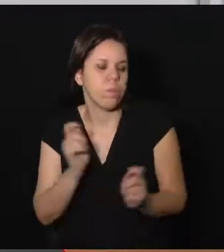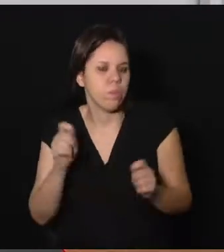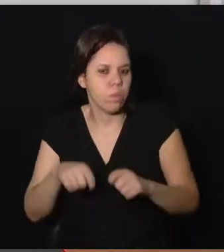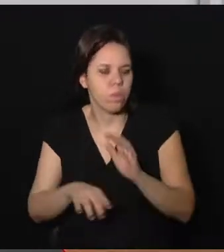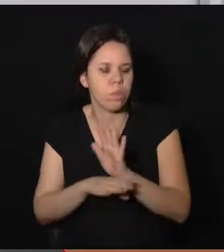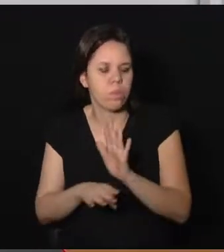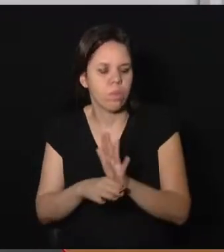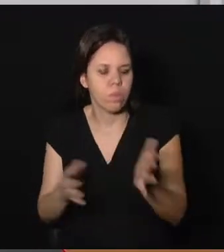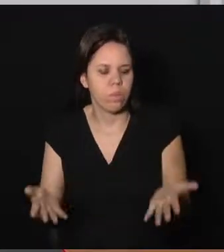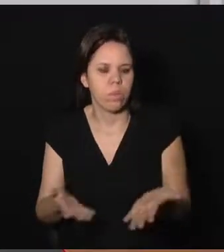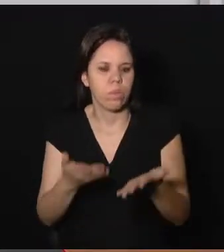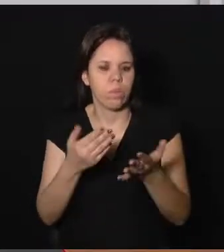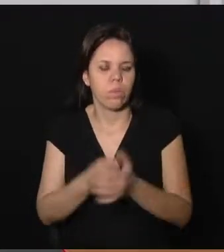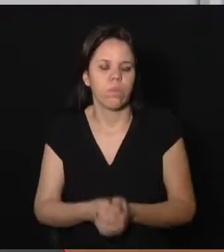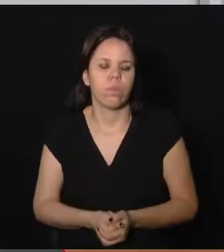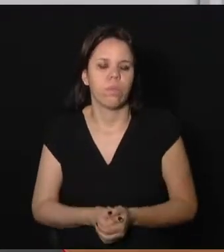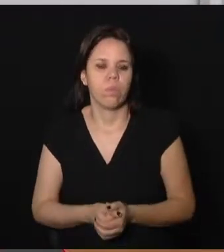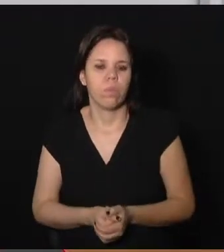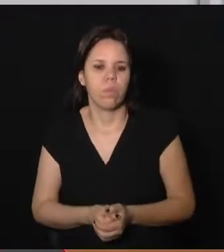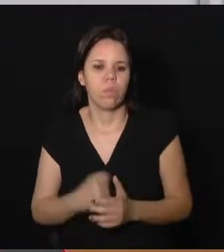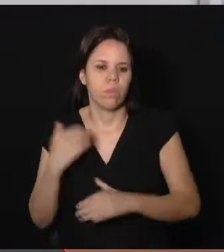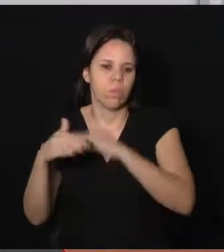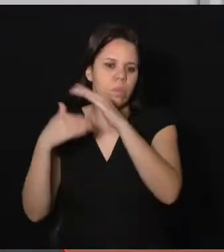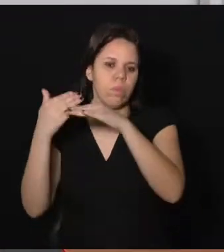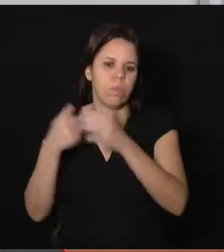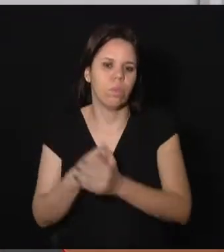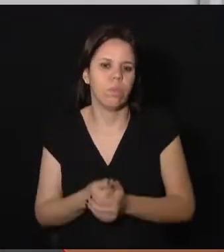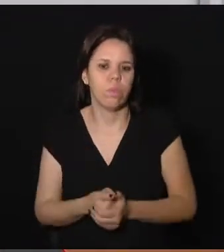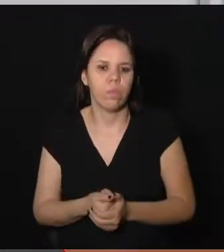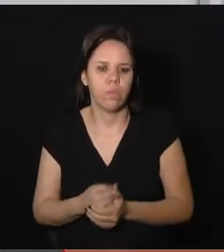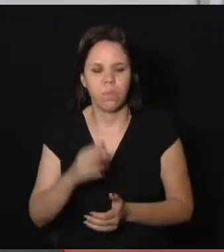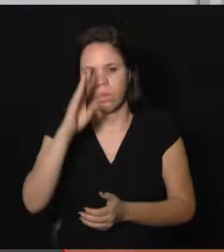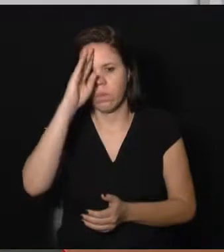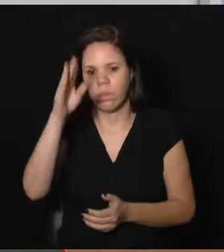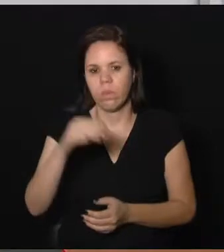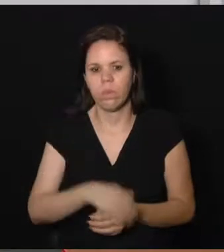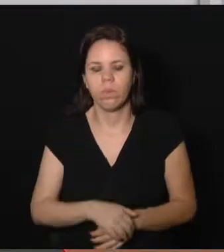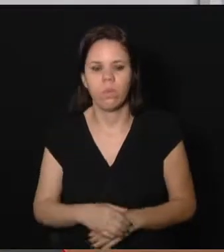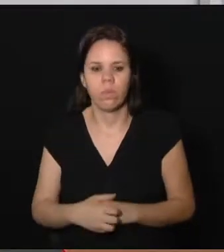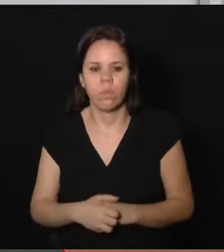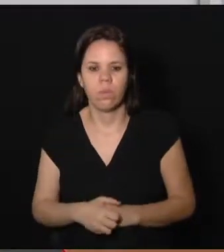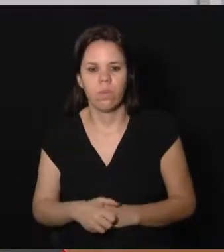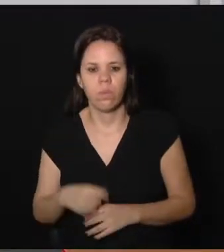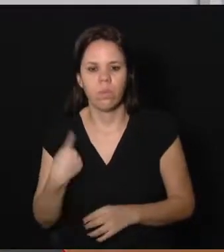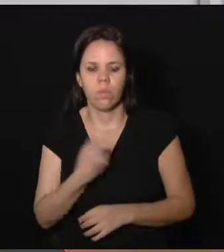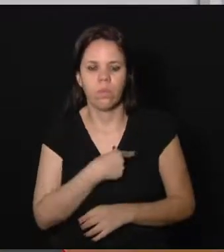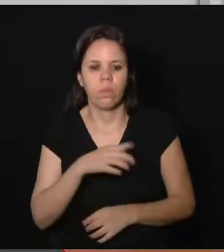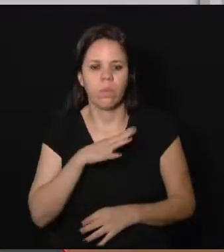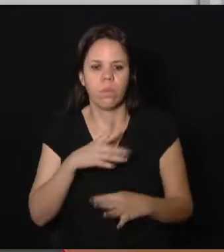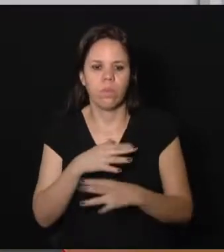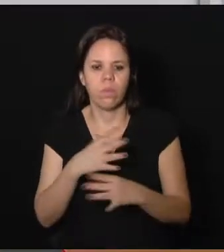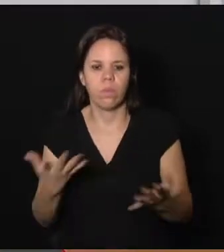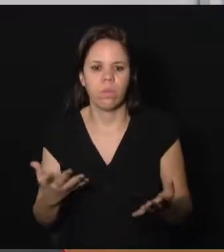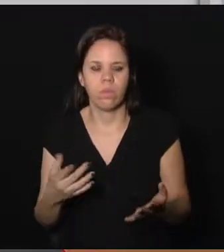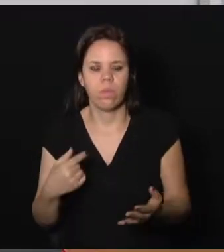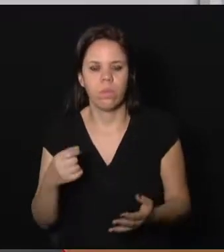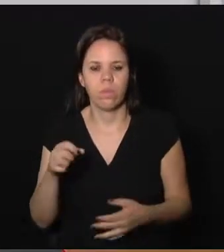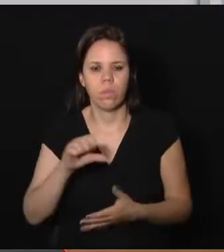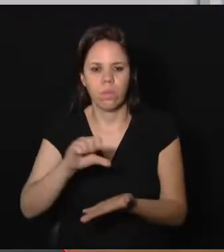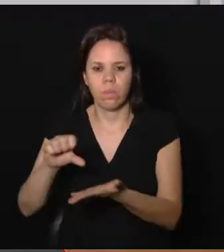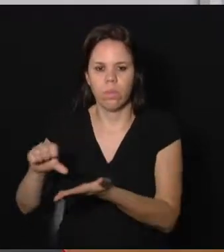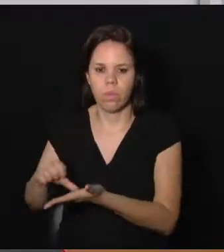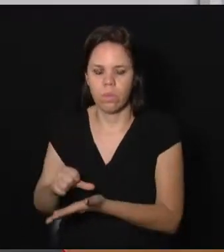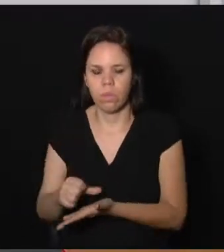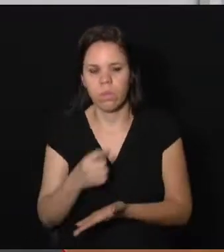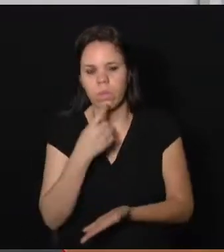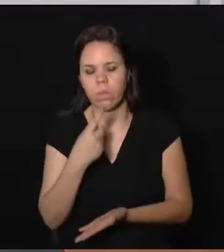contribuir para esse desenvolvimento, principalmente da nossa cidade e também da nossa região